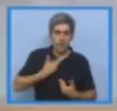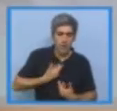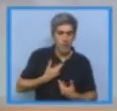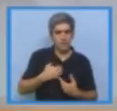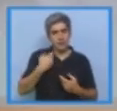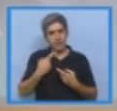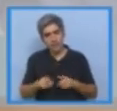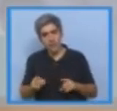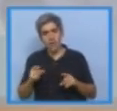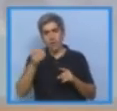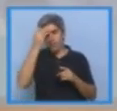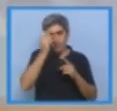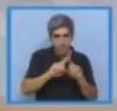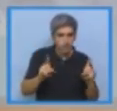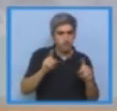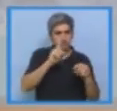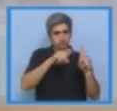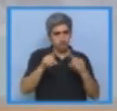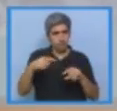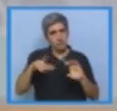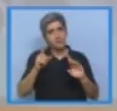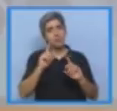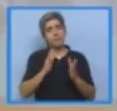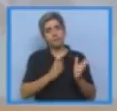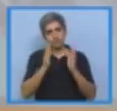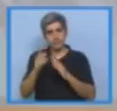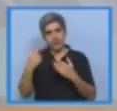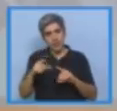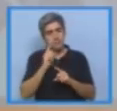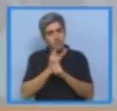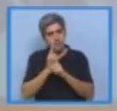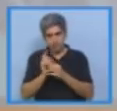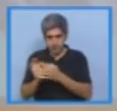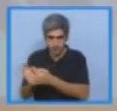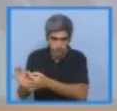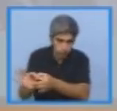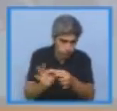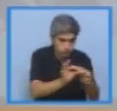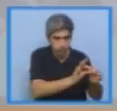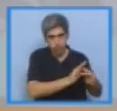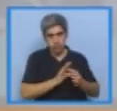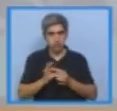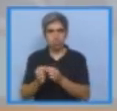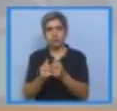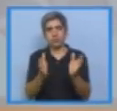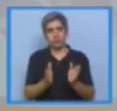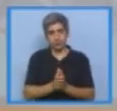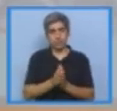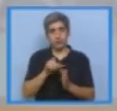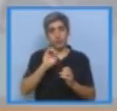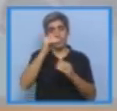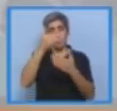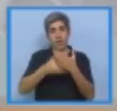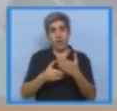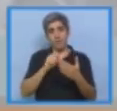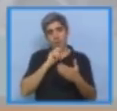são diversas, mas que nunca deixamos de ter laços de fraternidade que nos unem a todos. E, portanto, eu acho que se o portal também